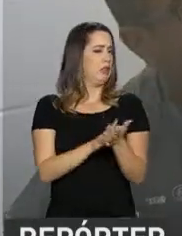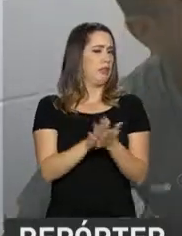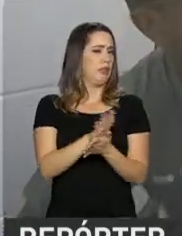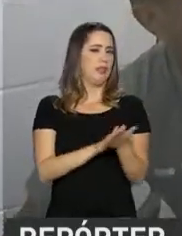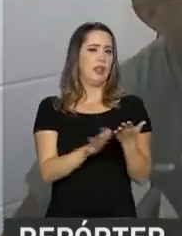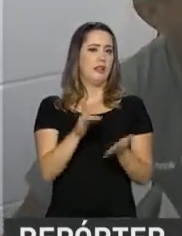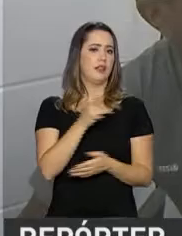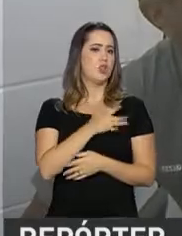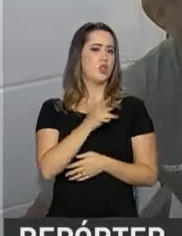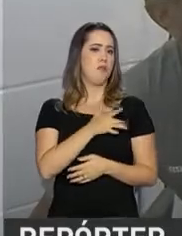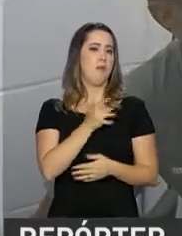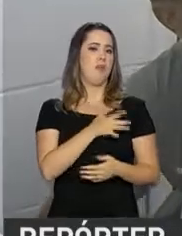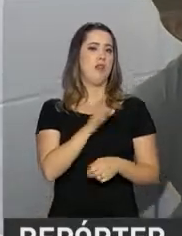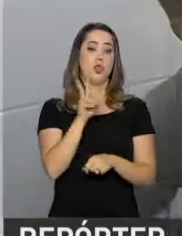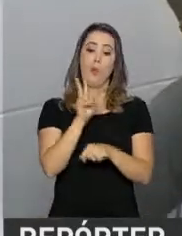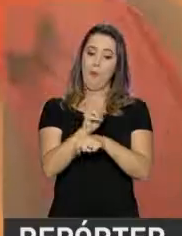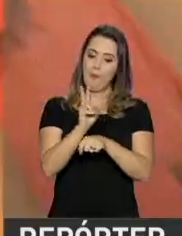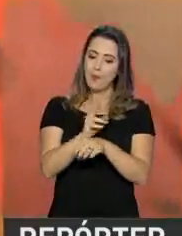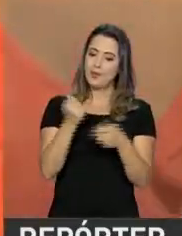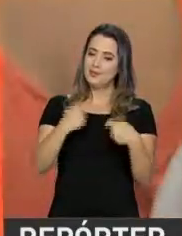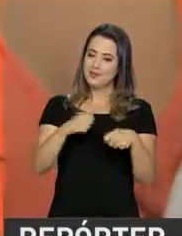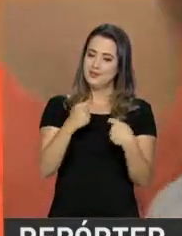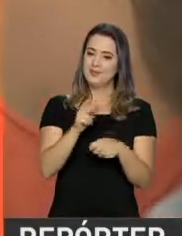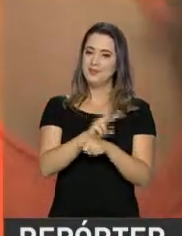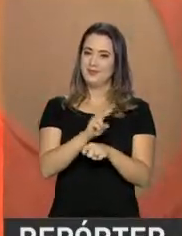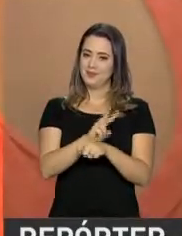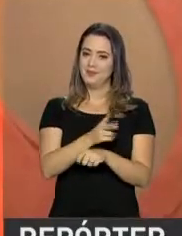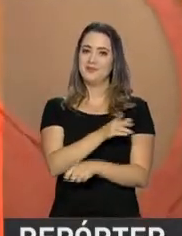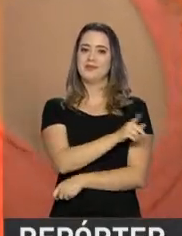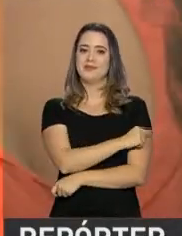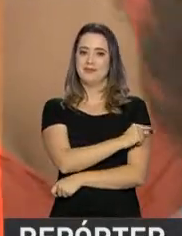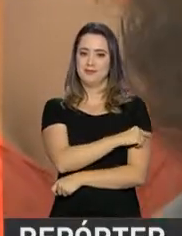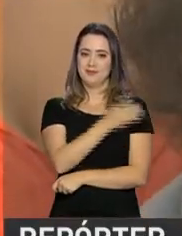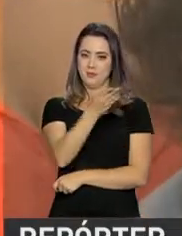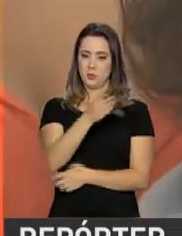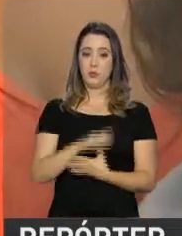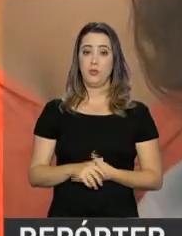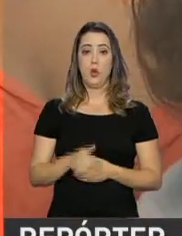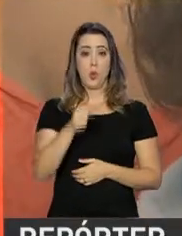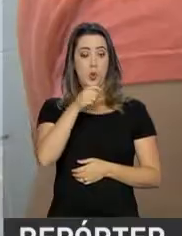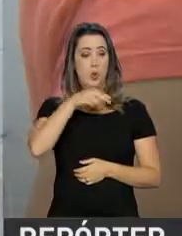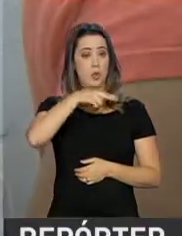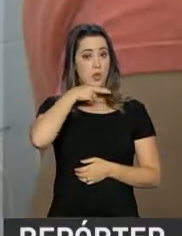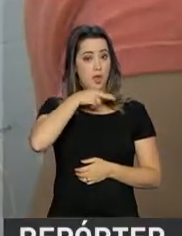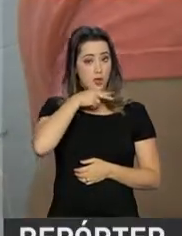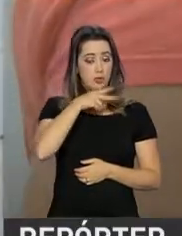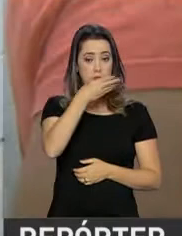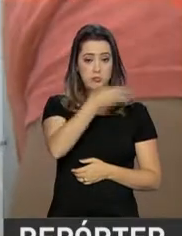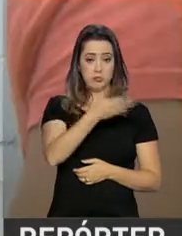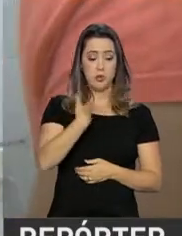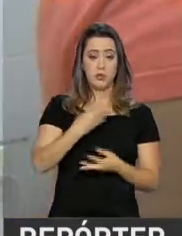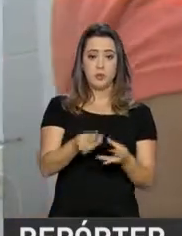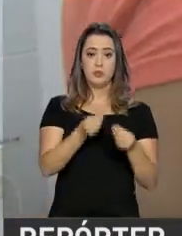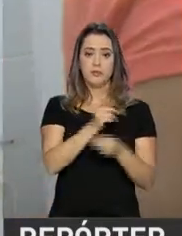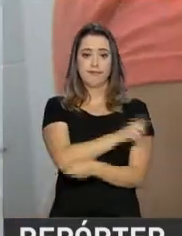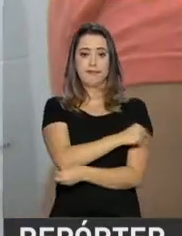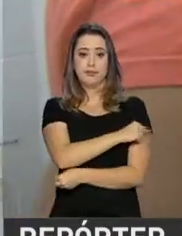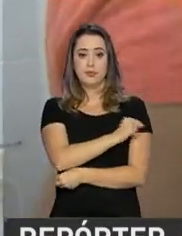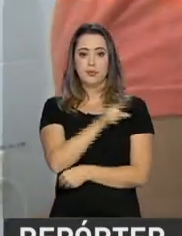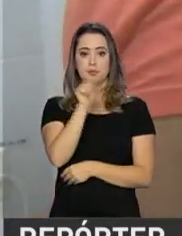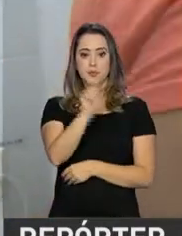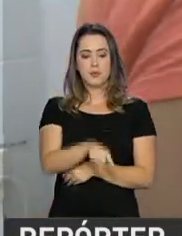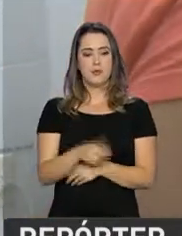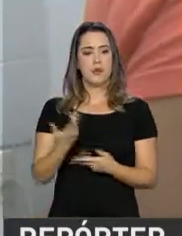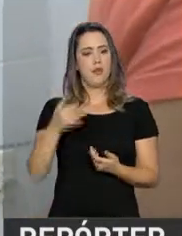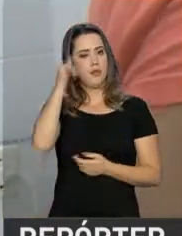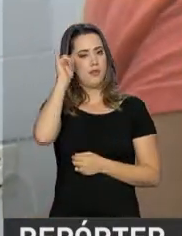deixar as crianças desprotegidas ela trouxe o neto miguel de um ano e três meses para receber a vacina para ela